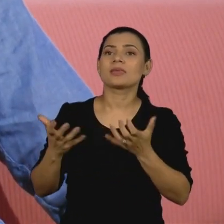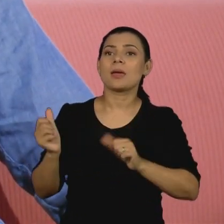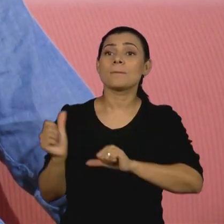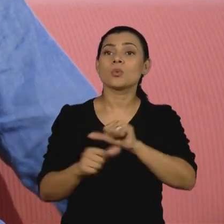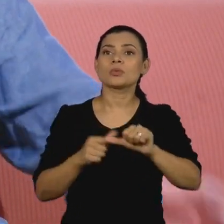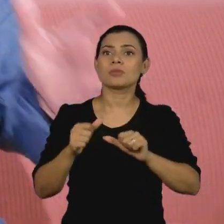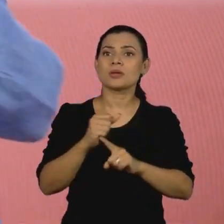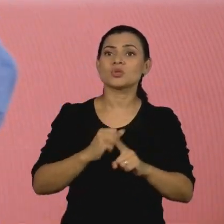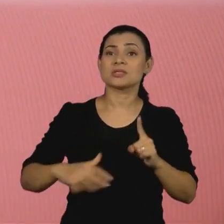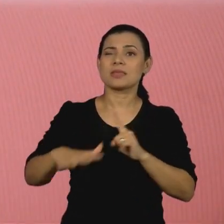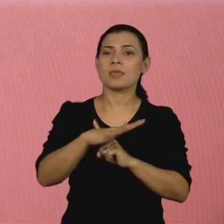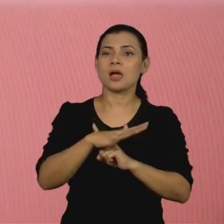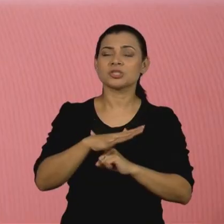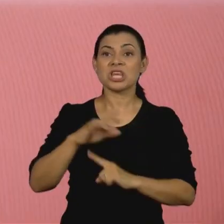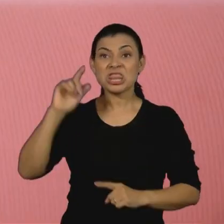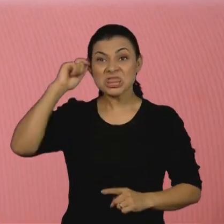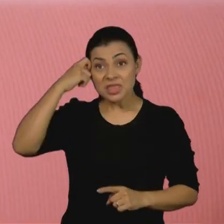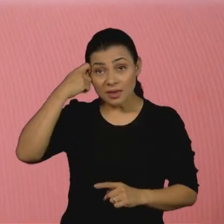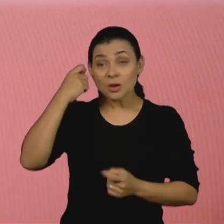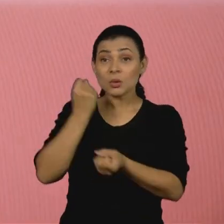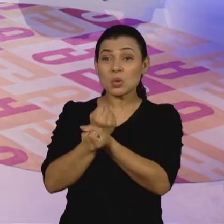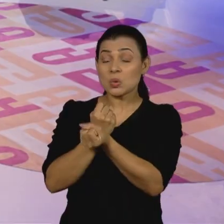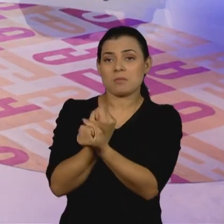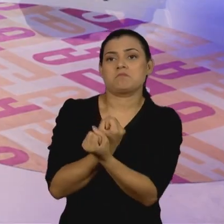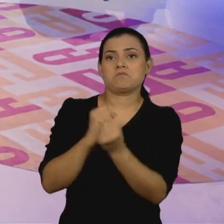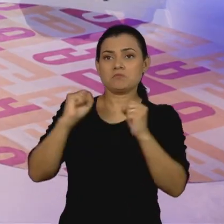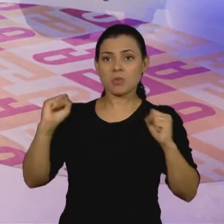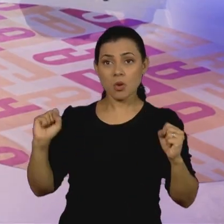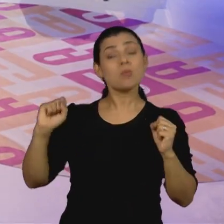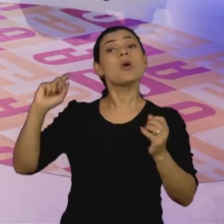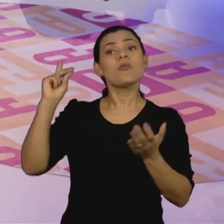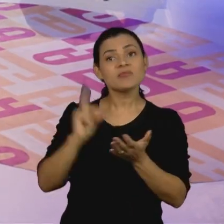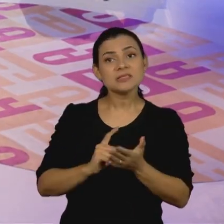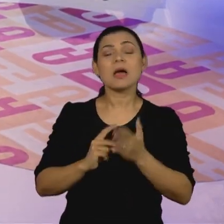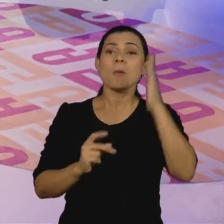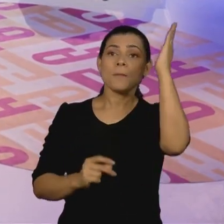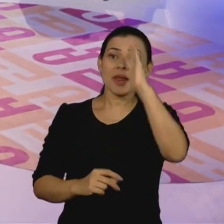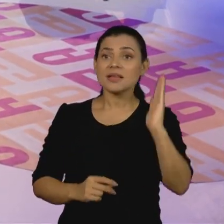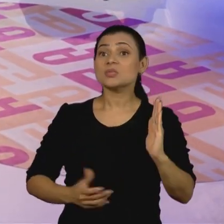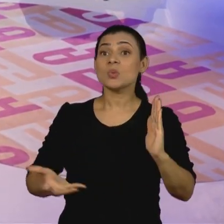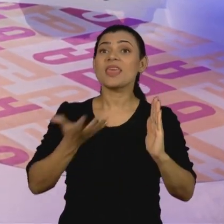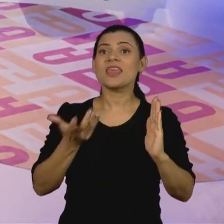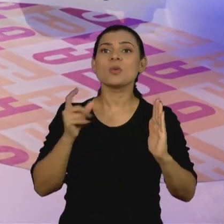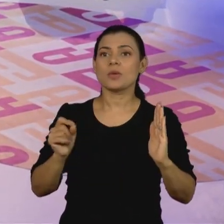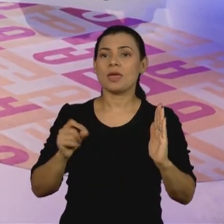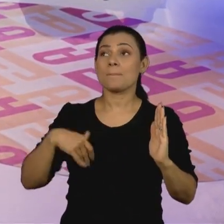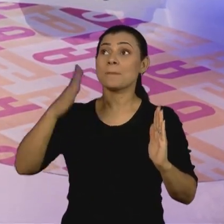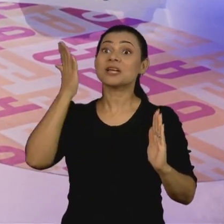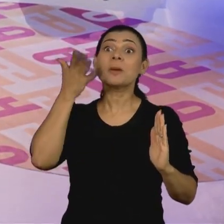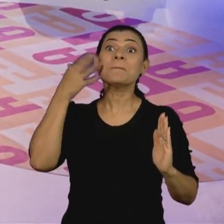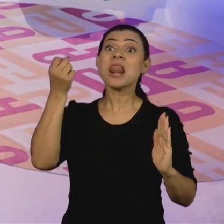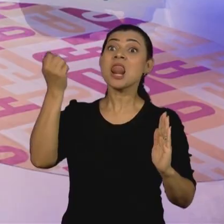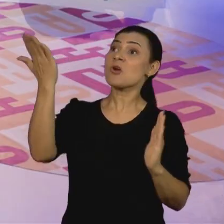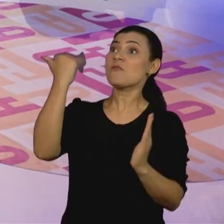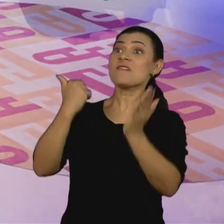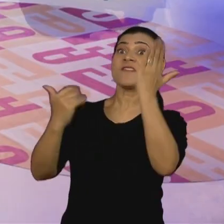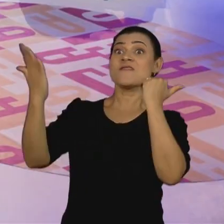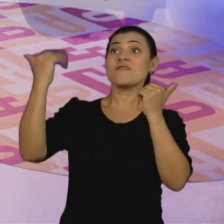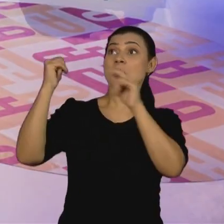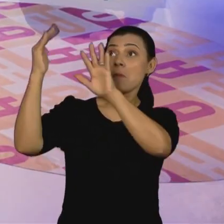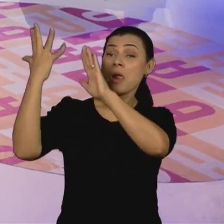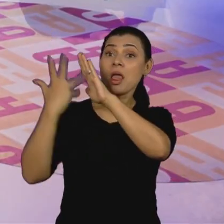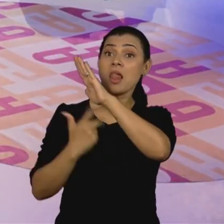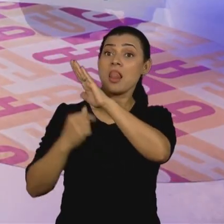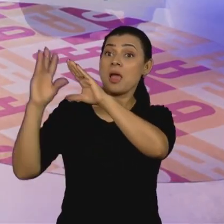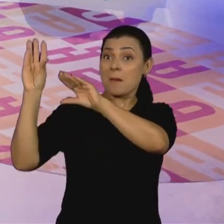embranquecer. Como tinha acabado a escravidão, era um projeto oficial da nação brasileira, o embranquecimento. Daí os imigrantes.